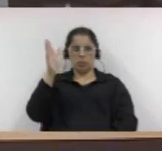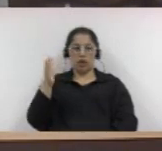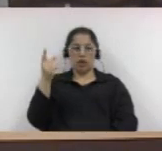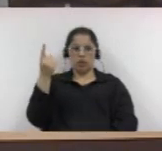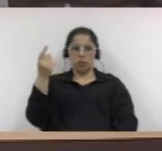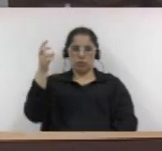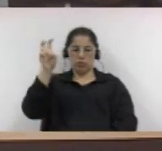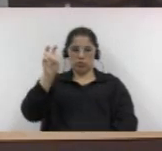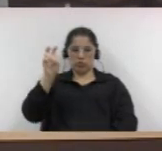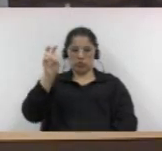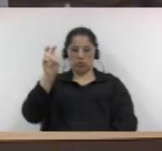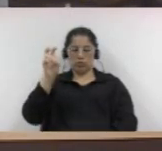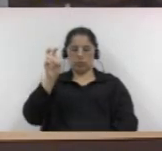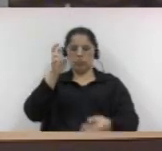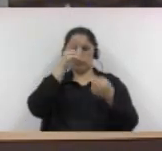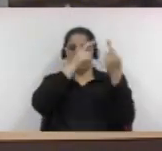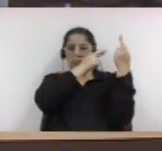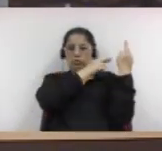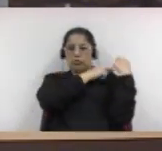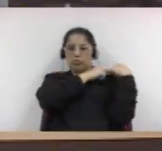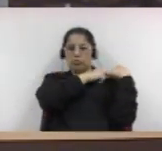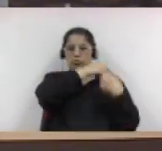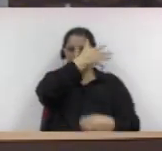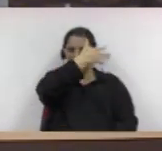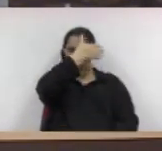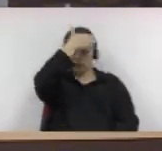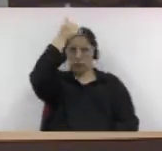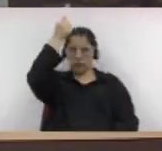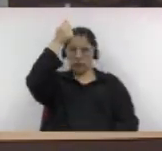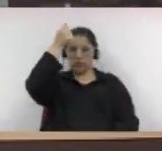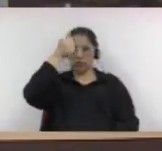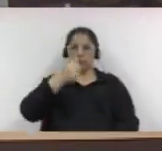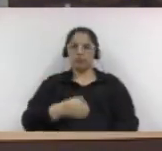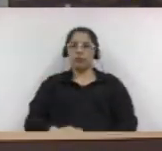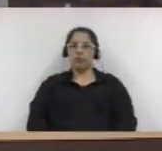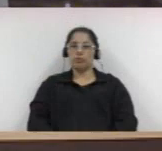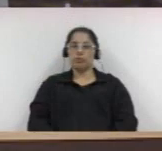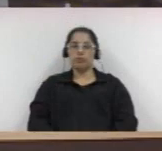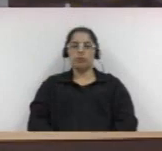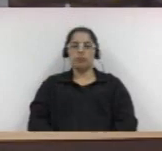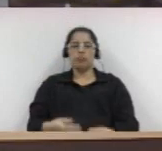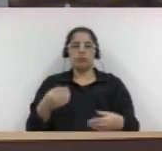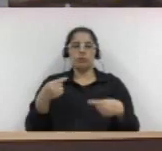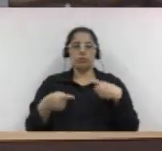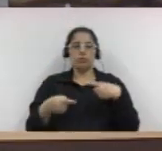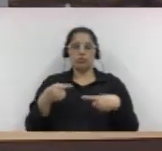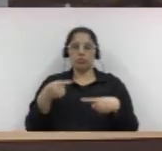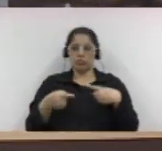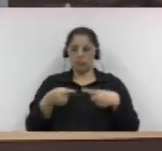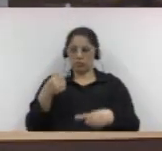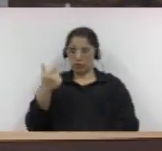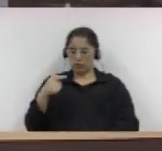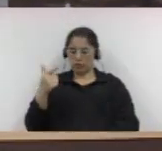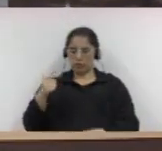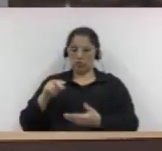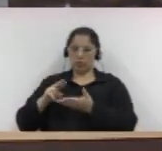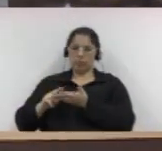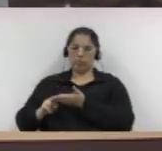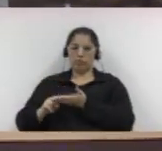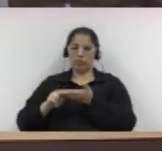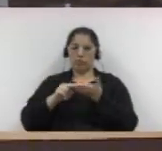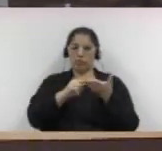855/2015, autor, vereador Toninho Franco. Requerimento número 855 em discussão. Não havendo, encaminhe-se